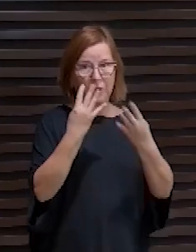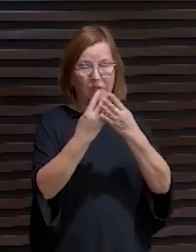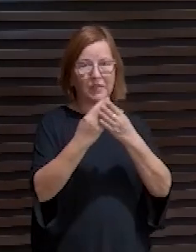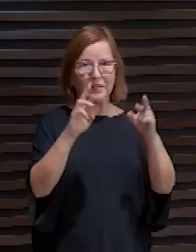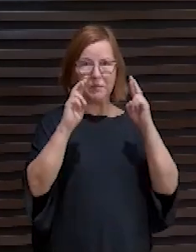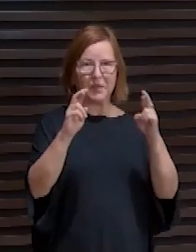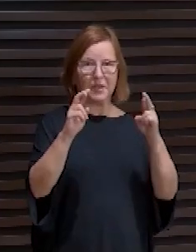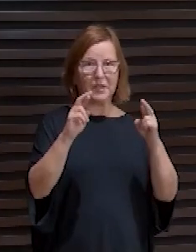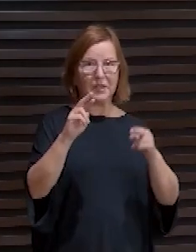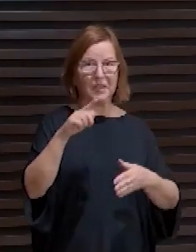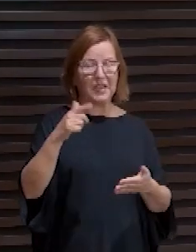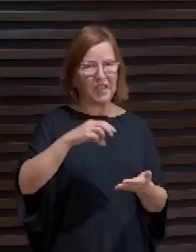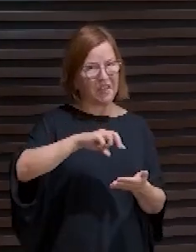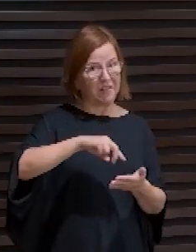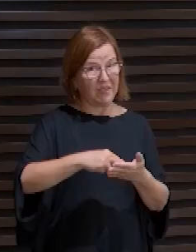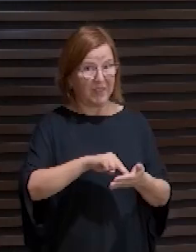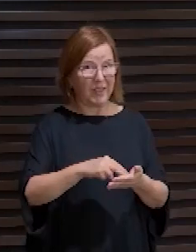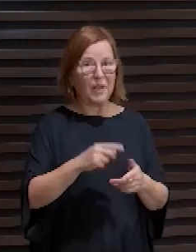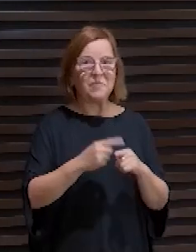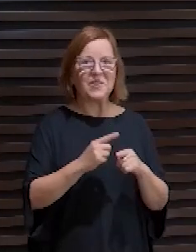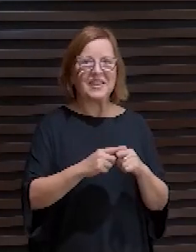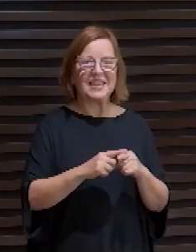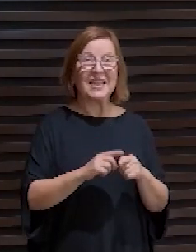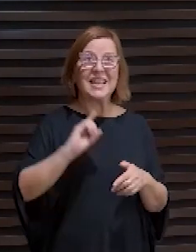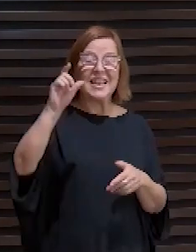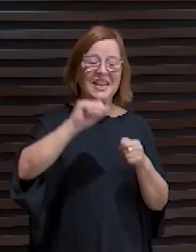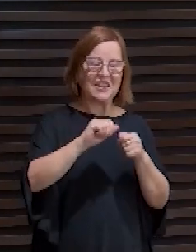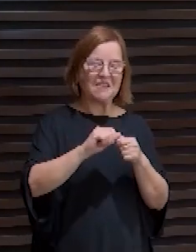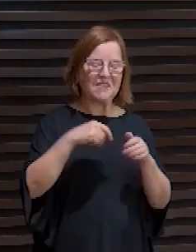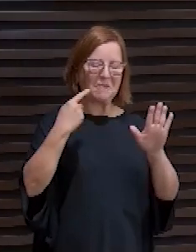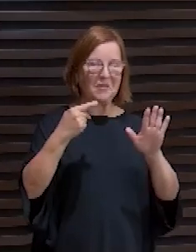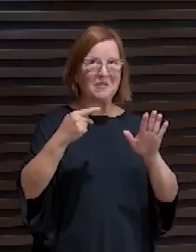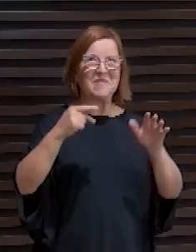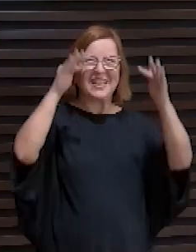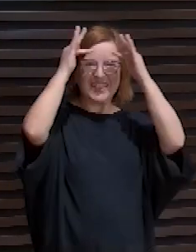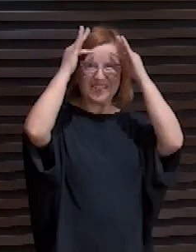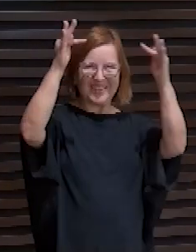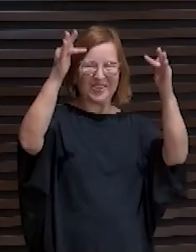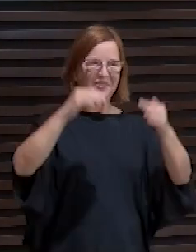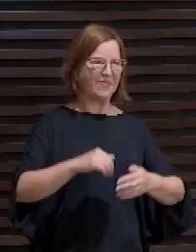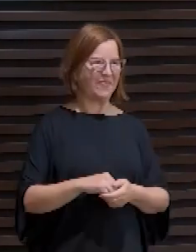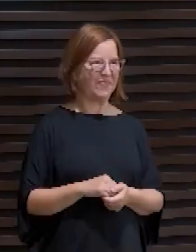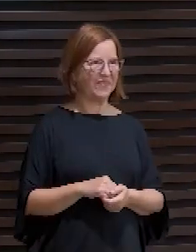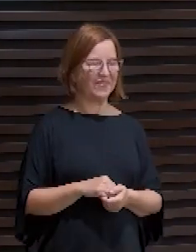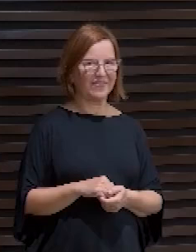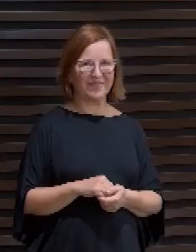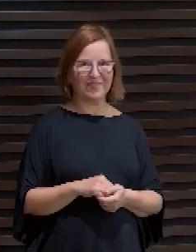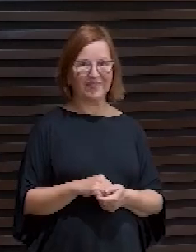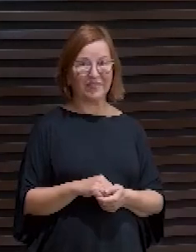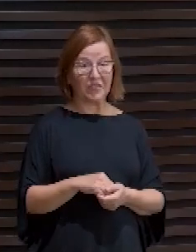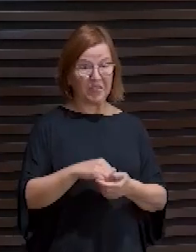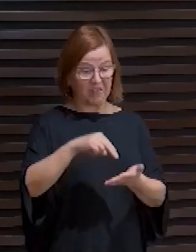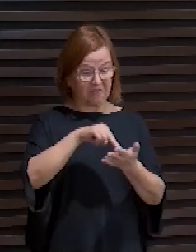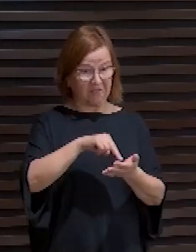sem vacilar, pois quem fez a promessa é fiel. A perseverança dos santos